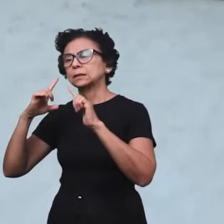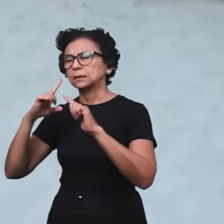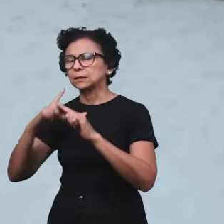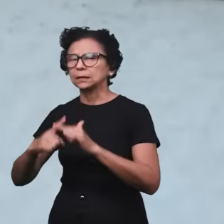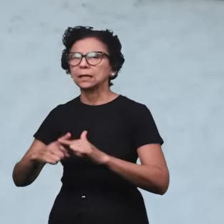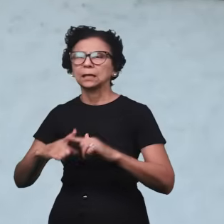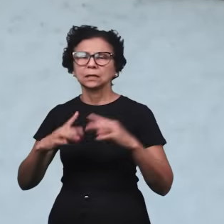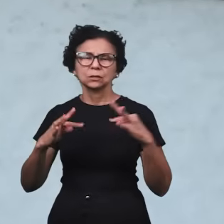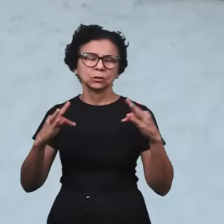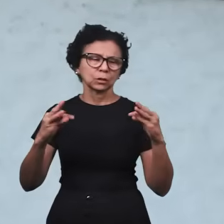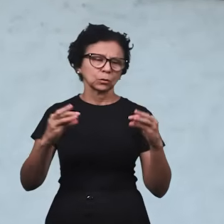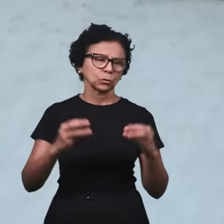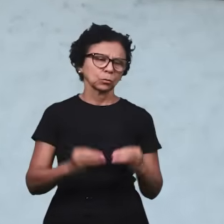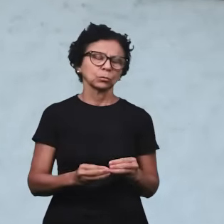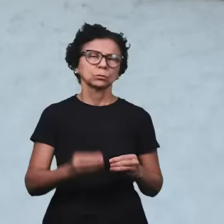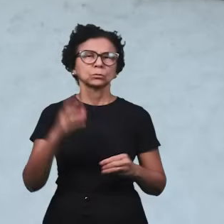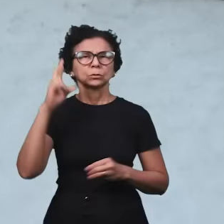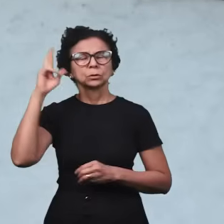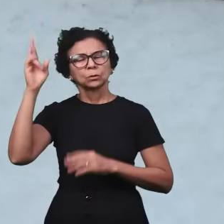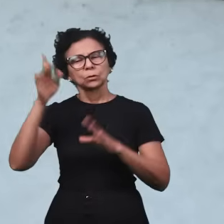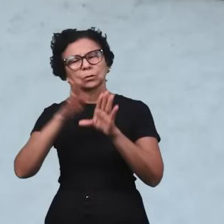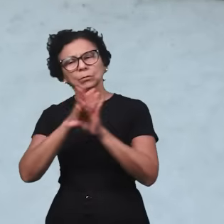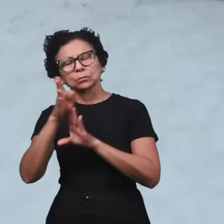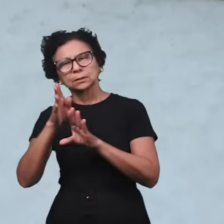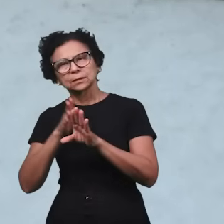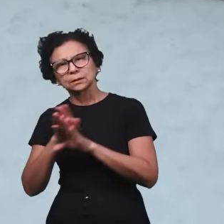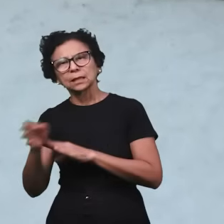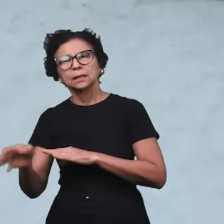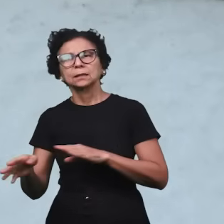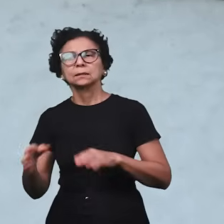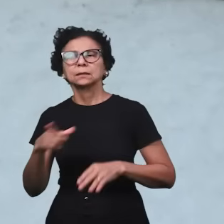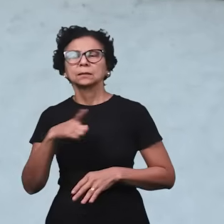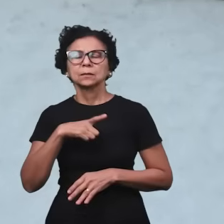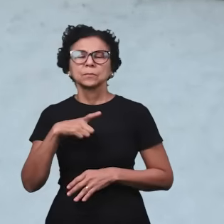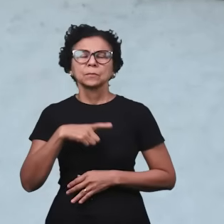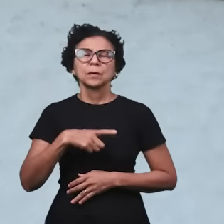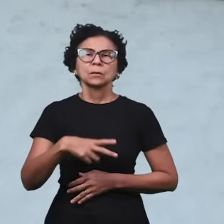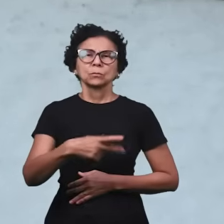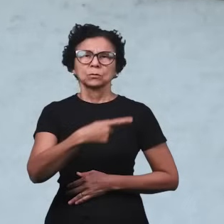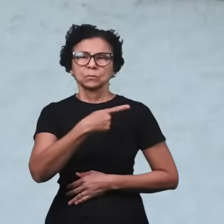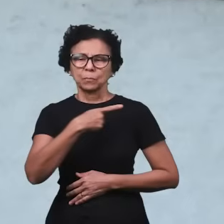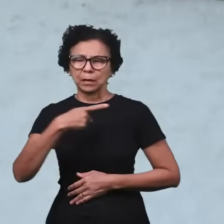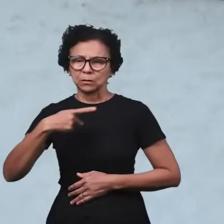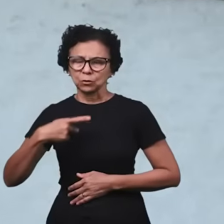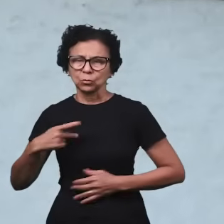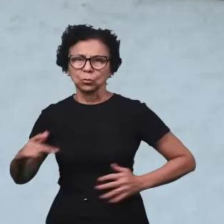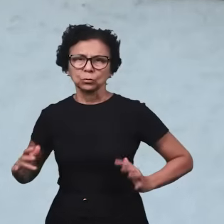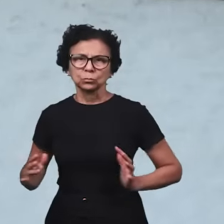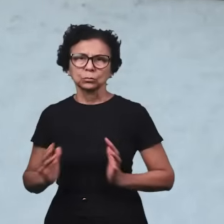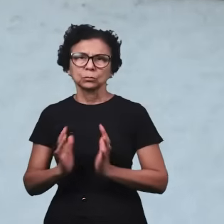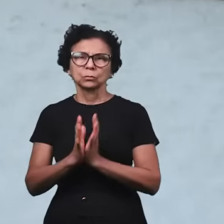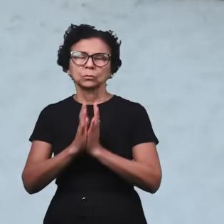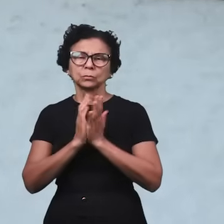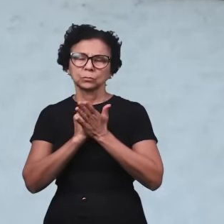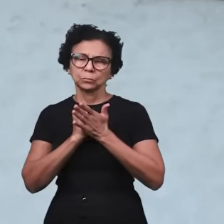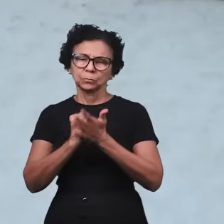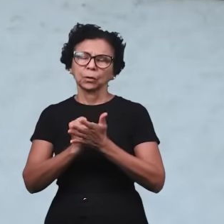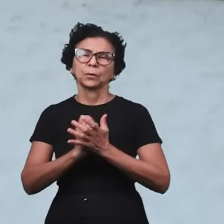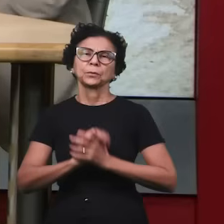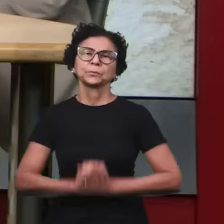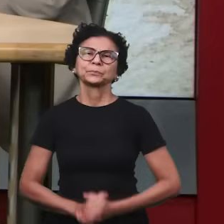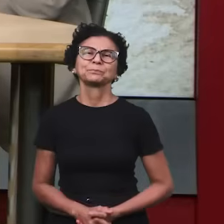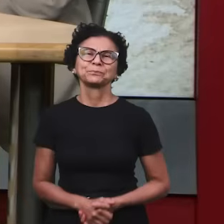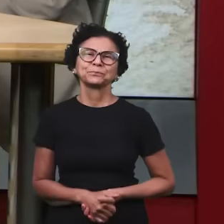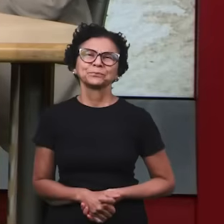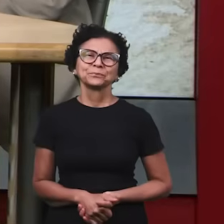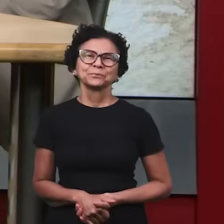nos estudos, nas orientações, os ministérios. Nós temos uma bênção para nos fortalecer. Eu acho que